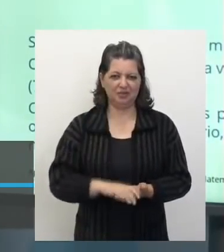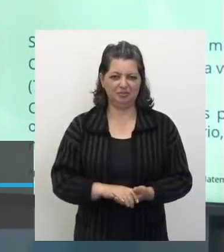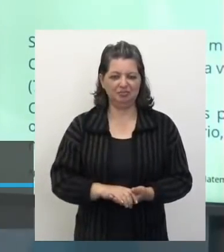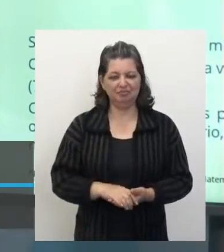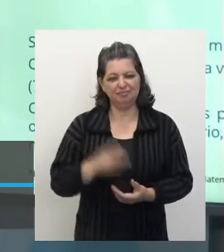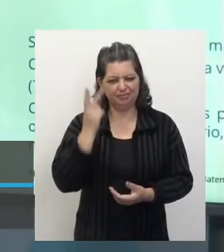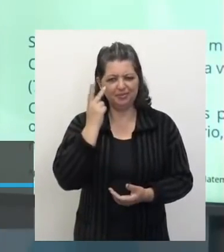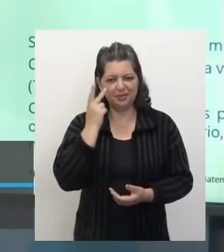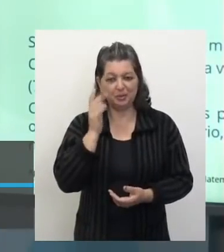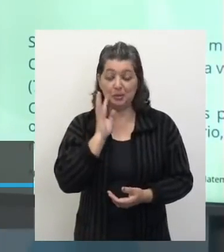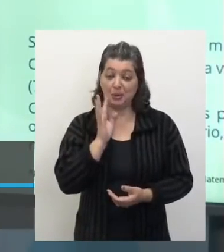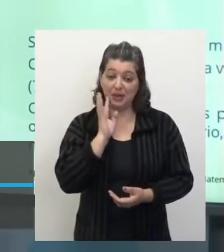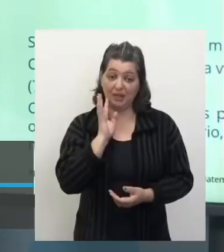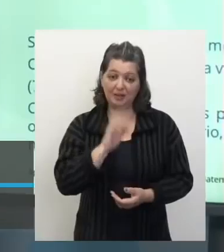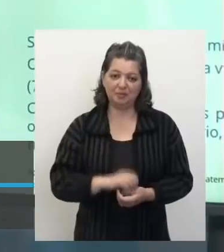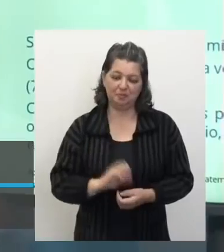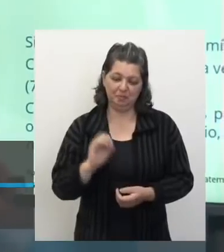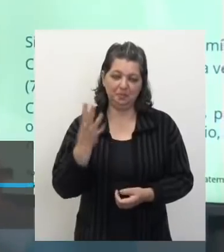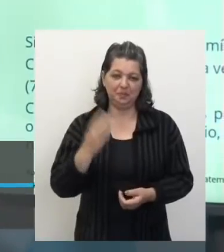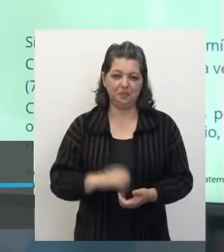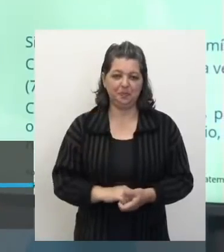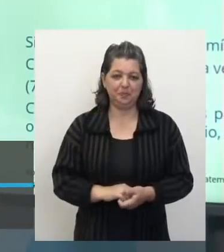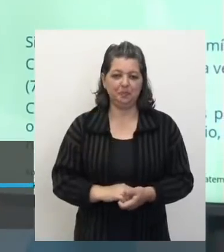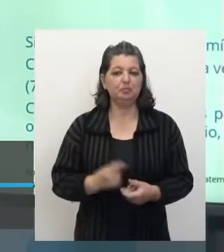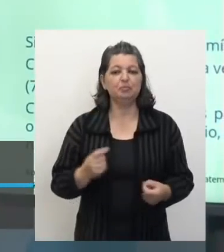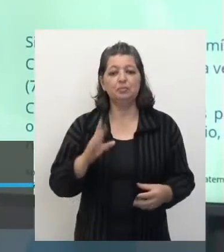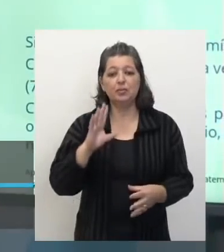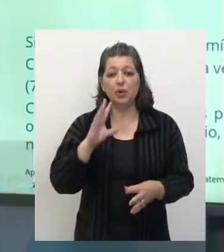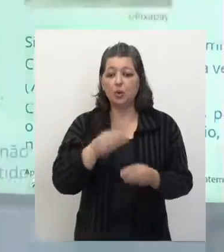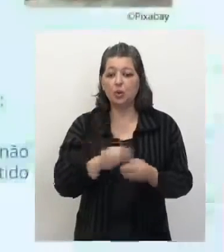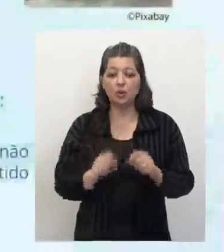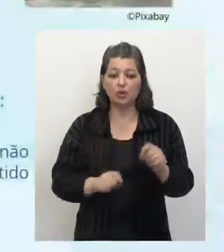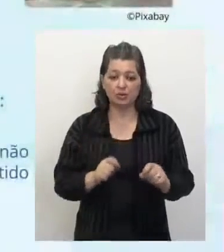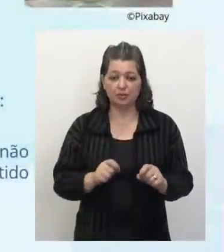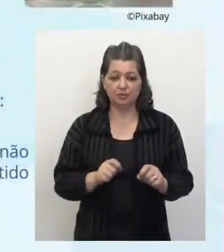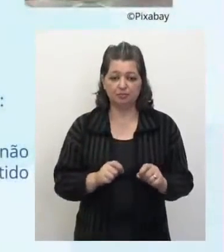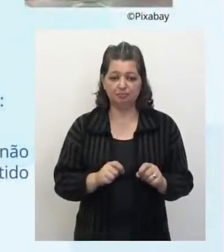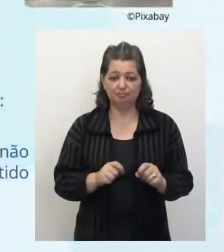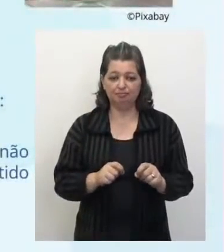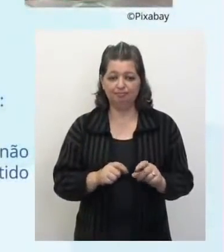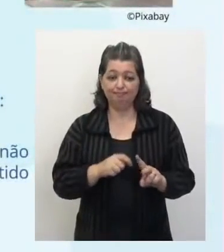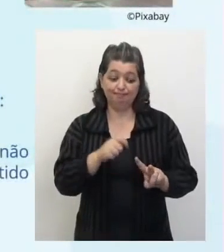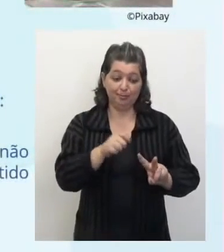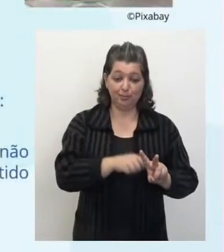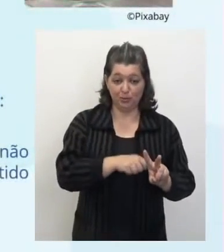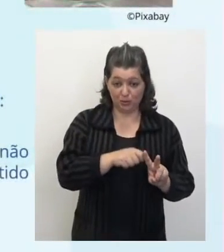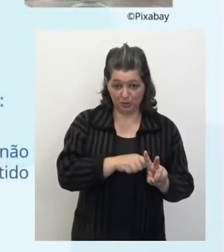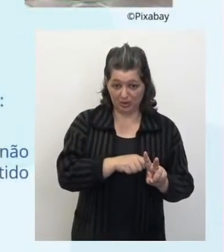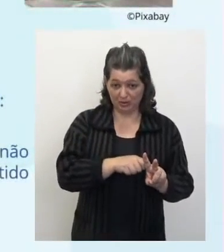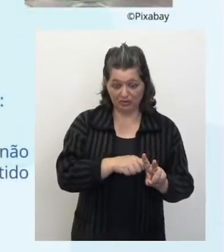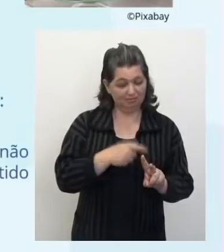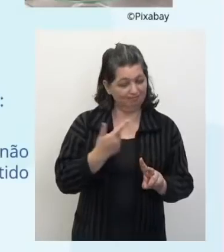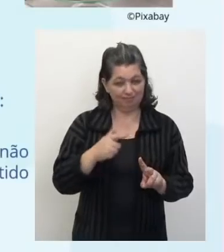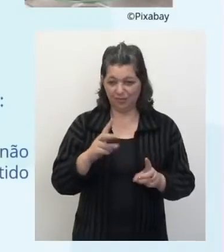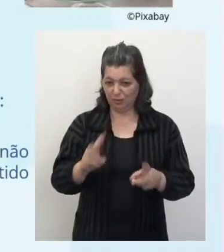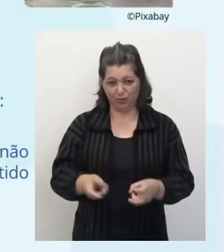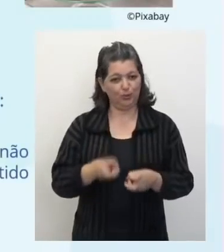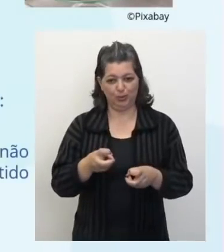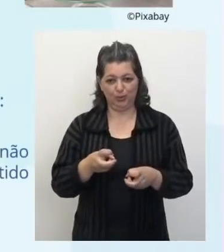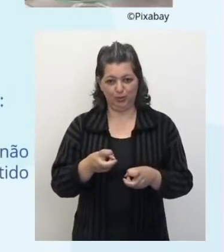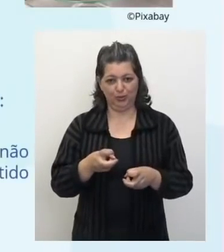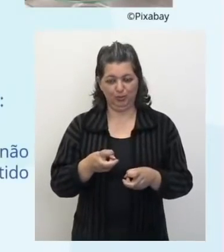tá? Se depois de todo esse processo, o investimento lá da Silvana de 7.800, o custo do bolo, as informações estão aqui, tá